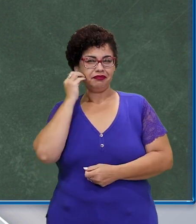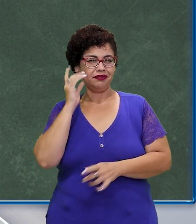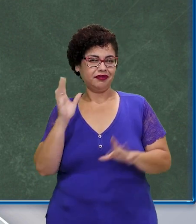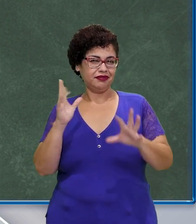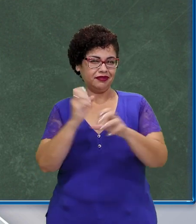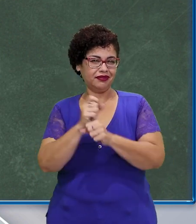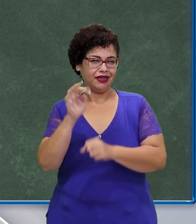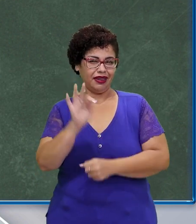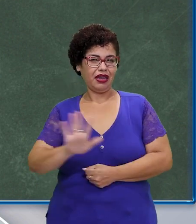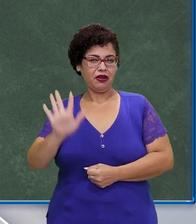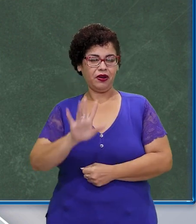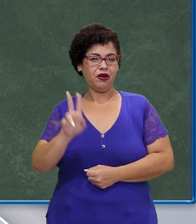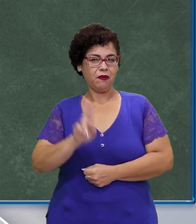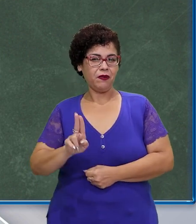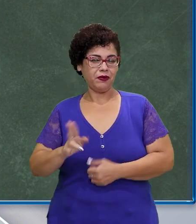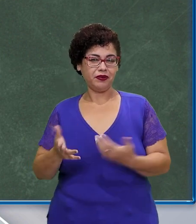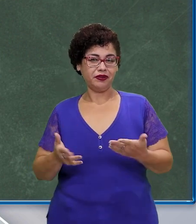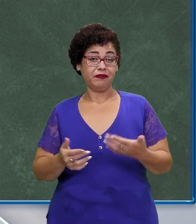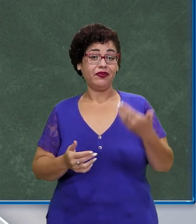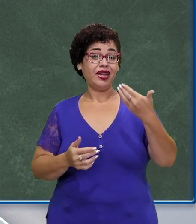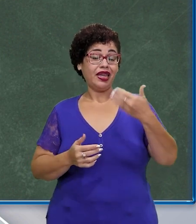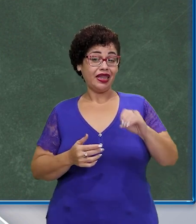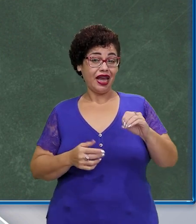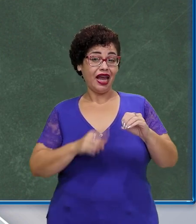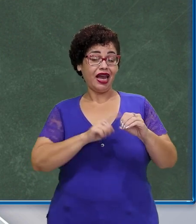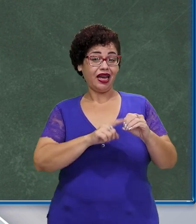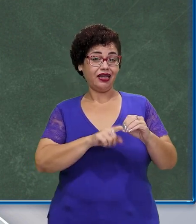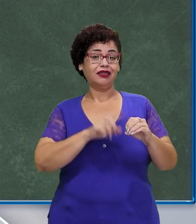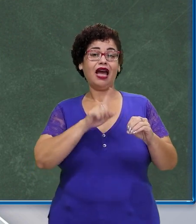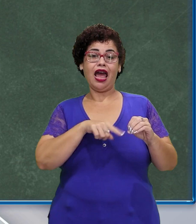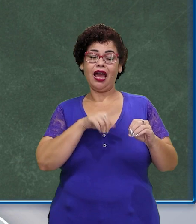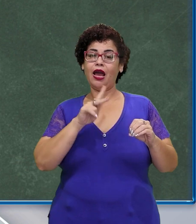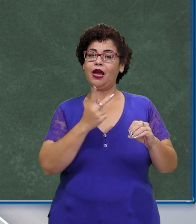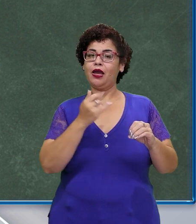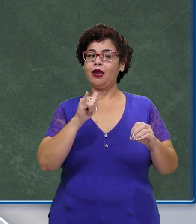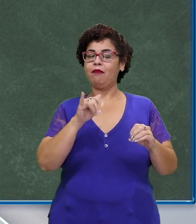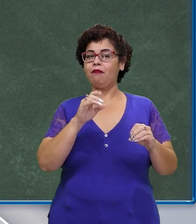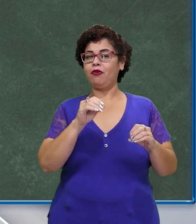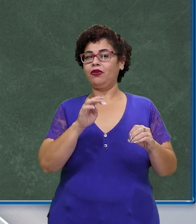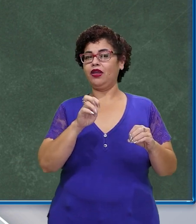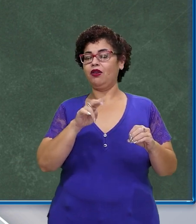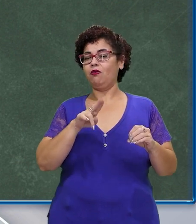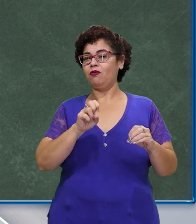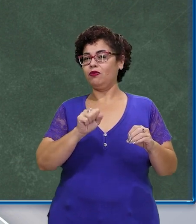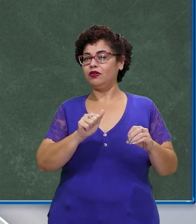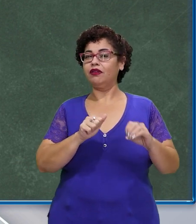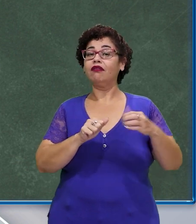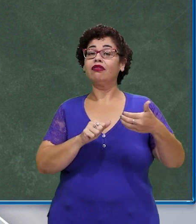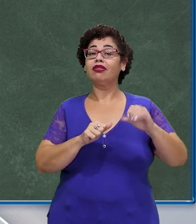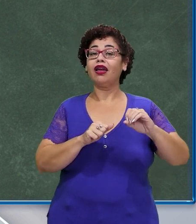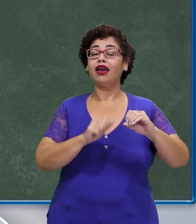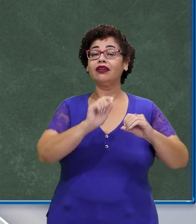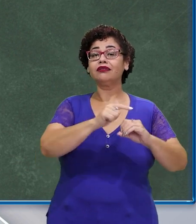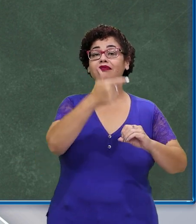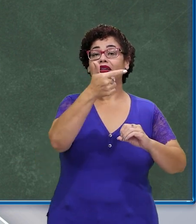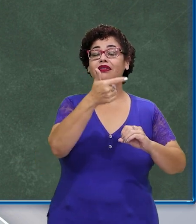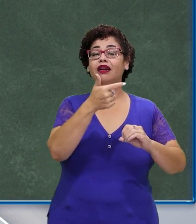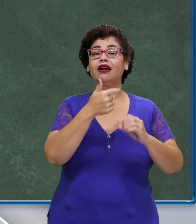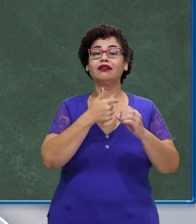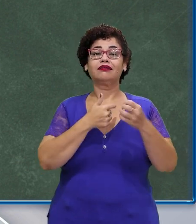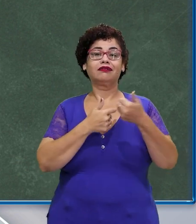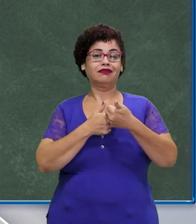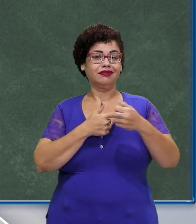conta pelo Teorema de Pitágoras? O 10 será a nossa hipotenusa, 10 ao quadrado dá